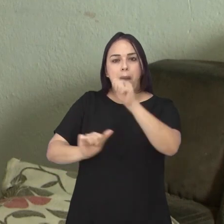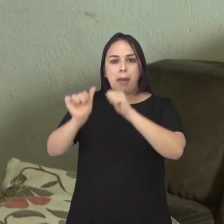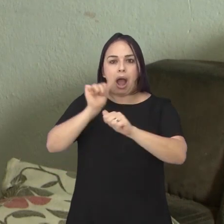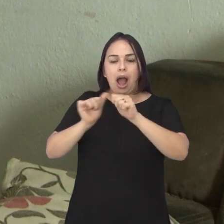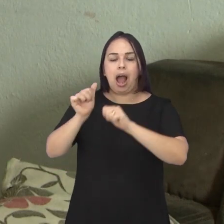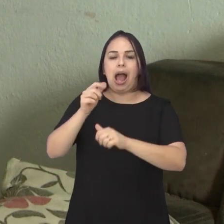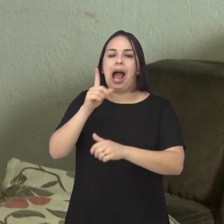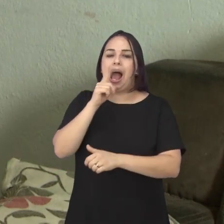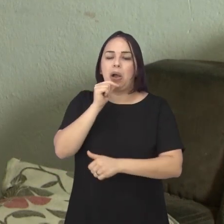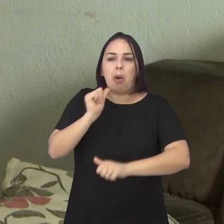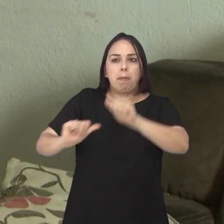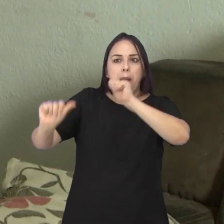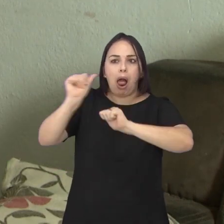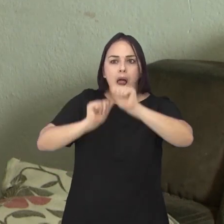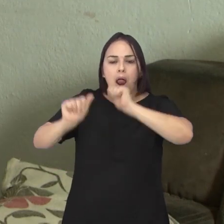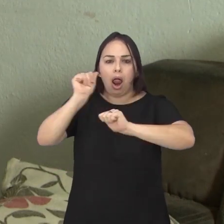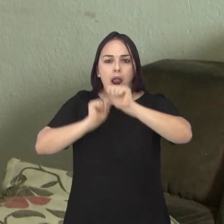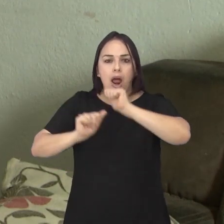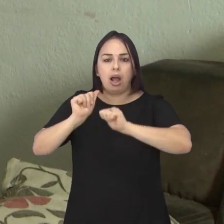beber muita água.